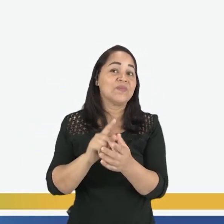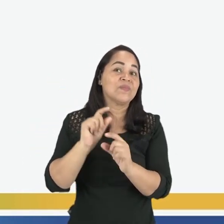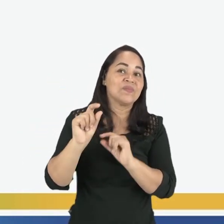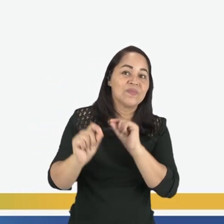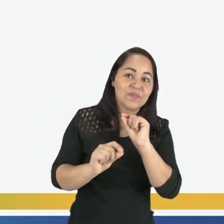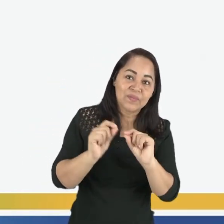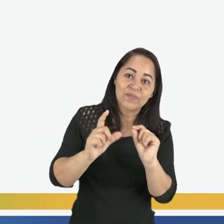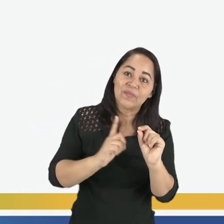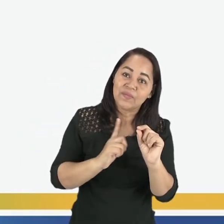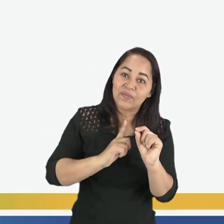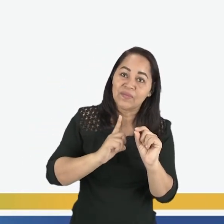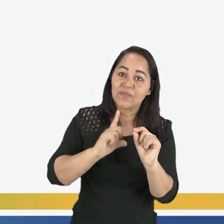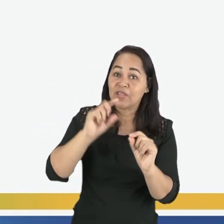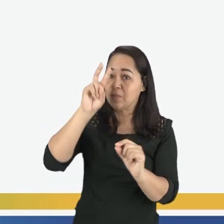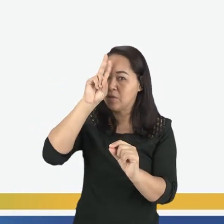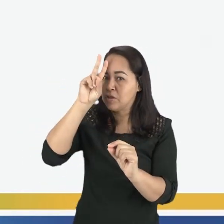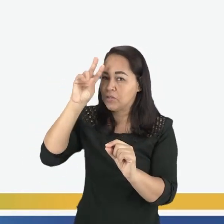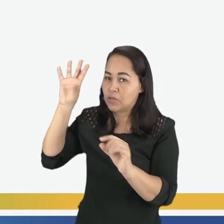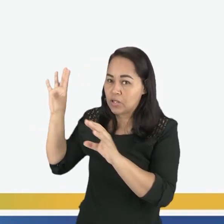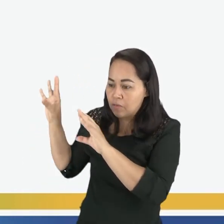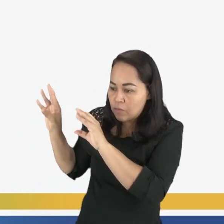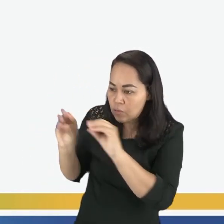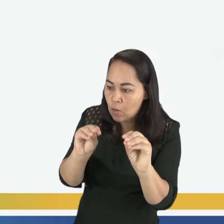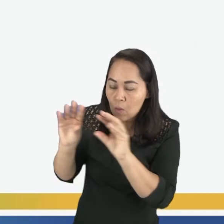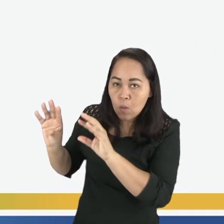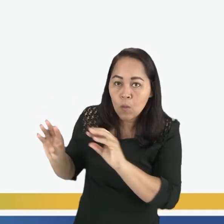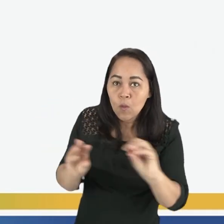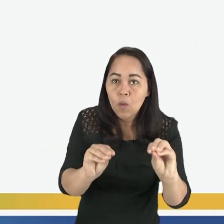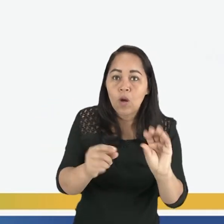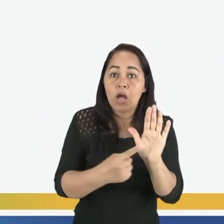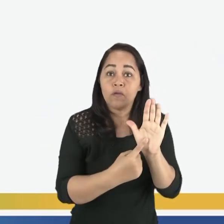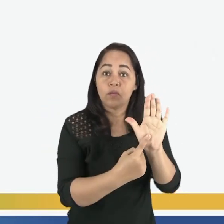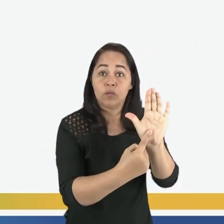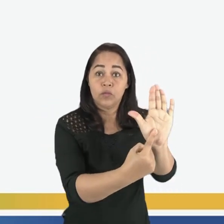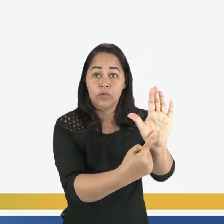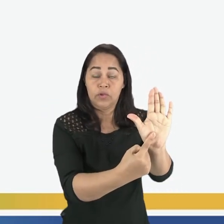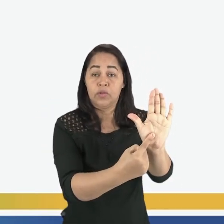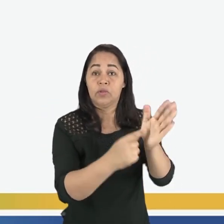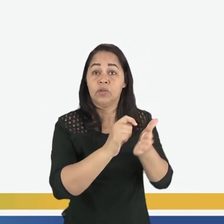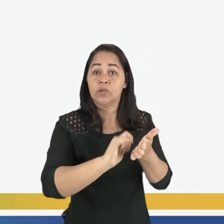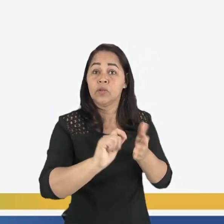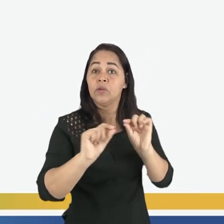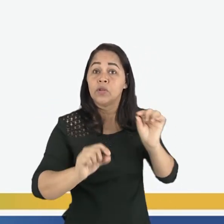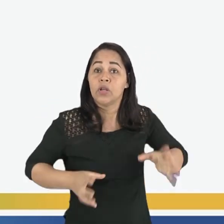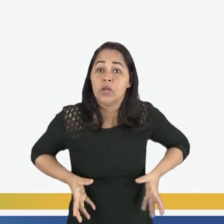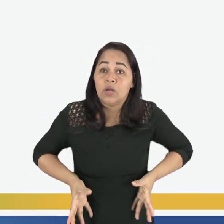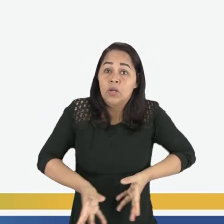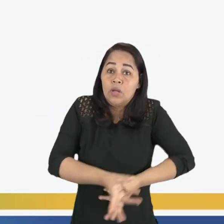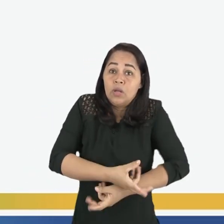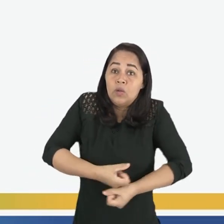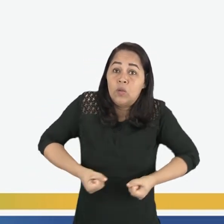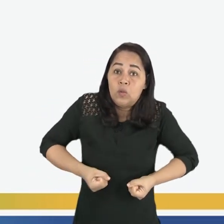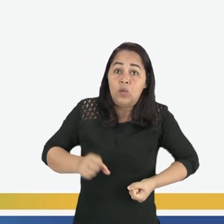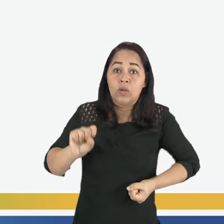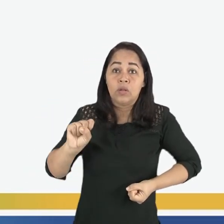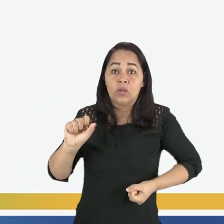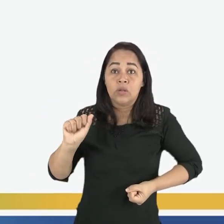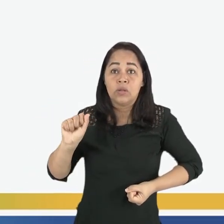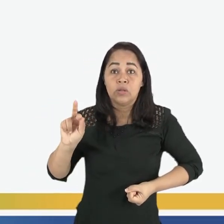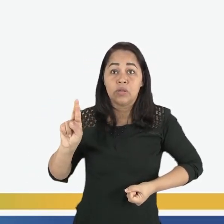pelos registros históricos, as últimas pessoas a utilizar esse tipo de escrita foram os sacerdotes egípcios da